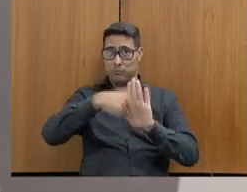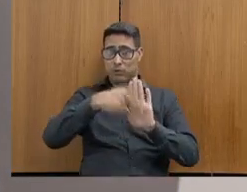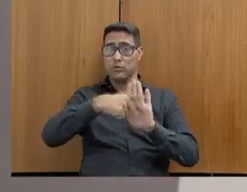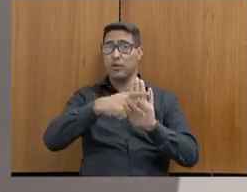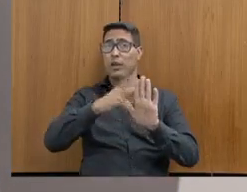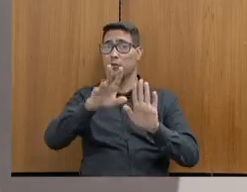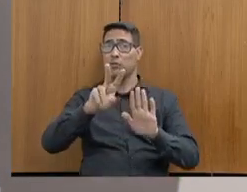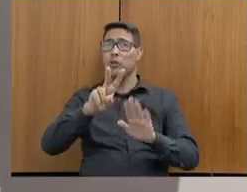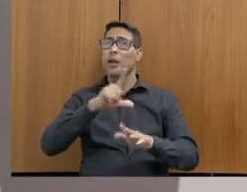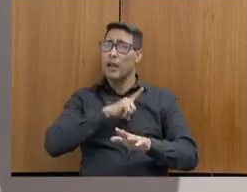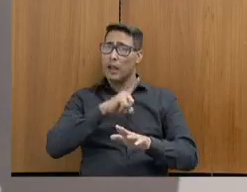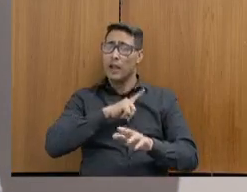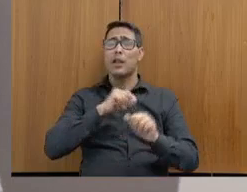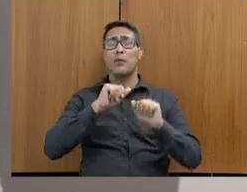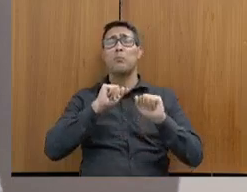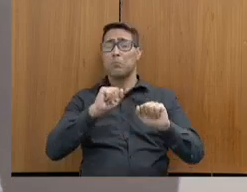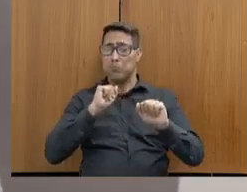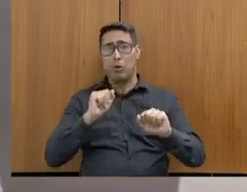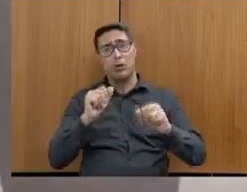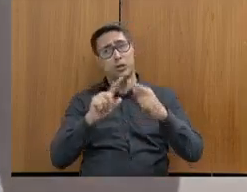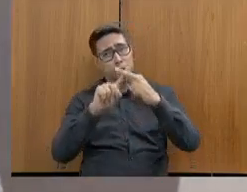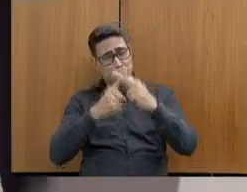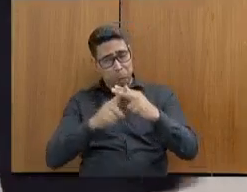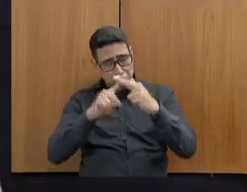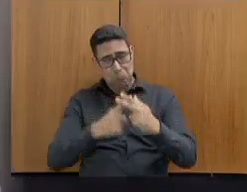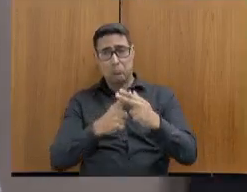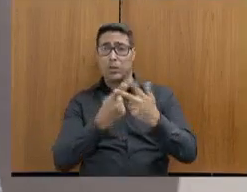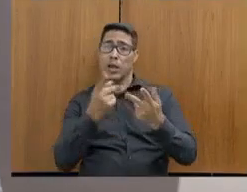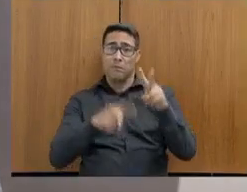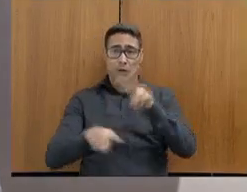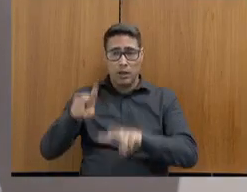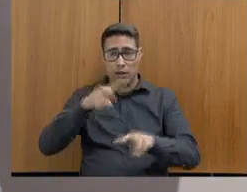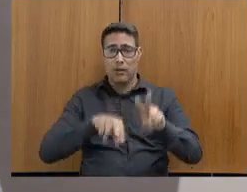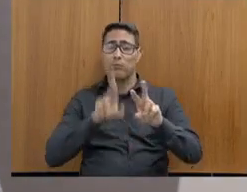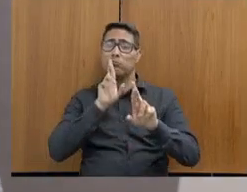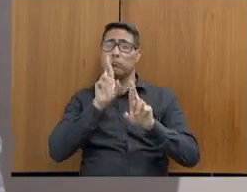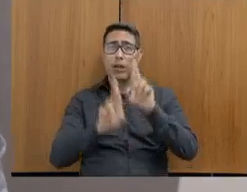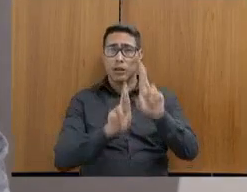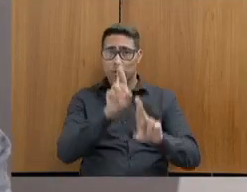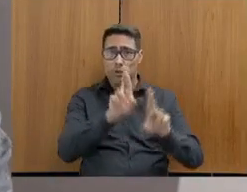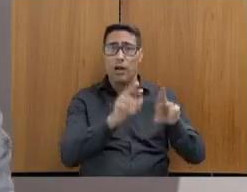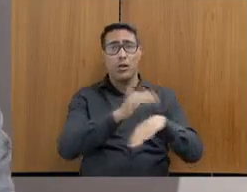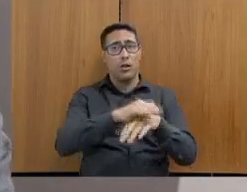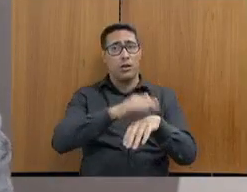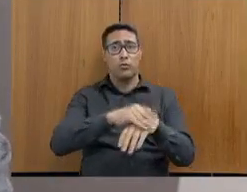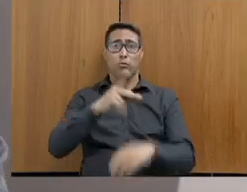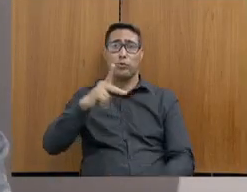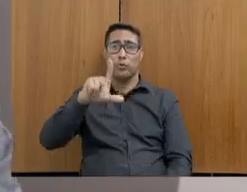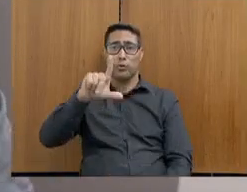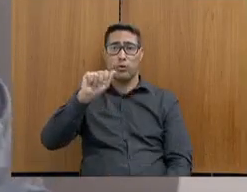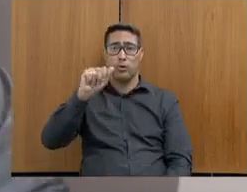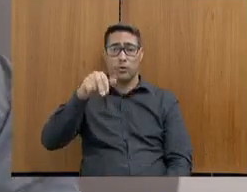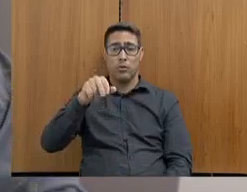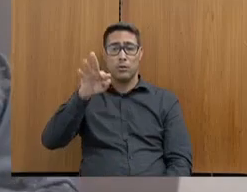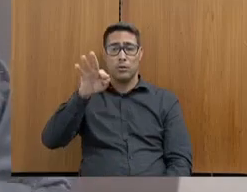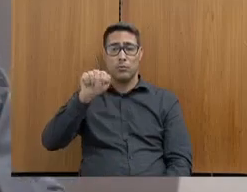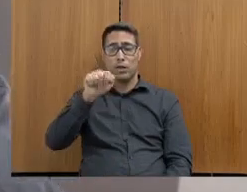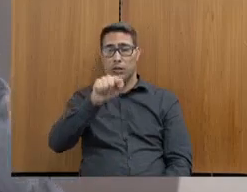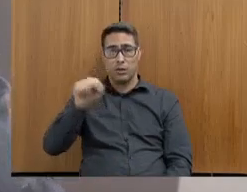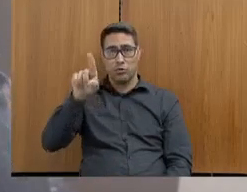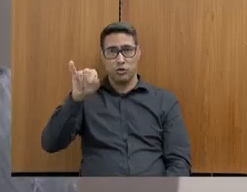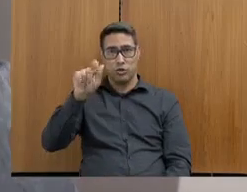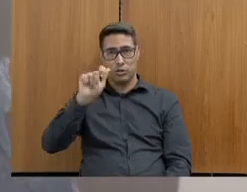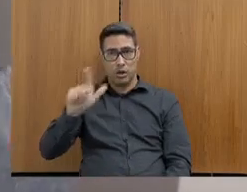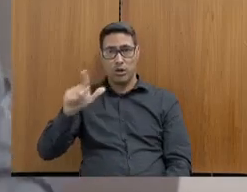ele tá suscetível a revisão avaliação de resultados né do plantão digital é quando eu assumi a chefia da polícia